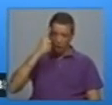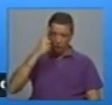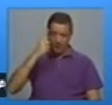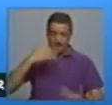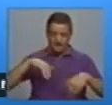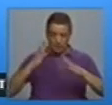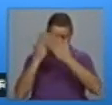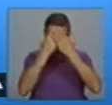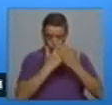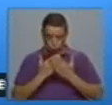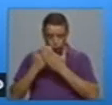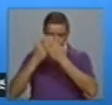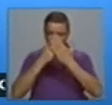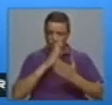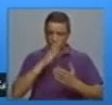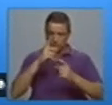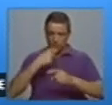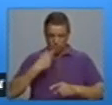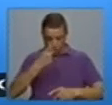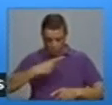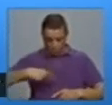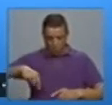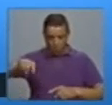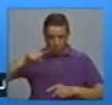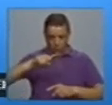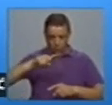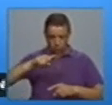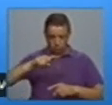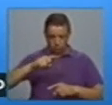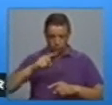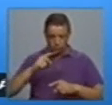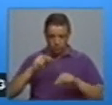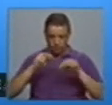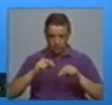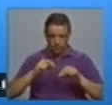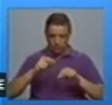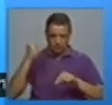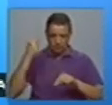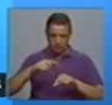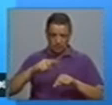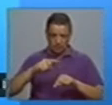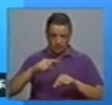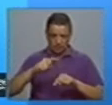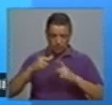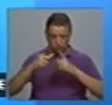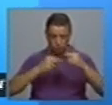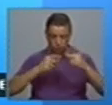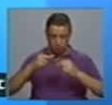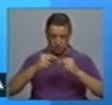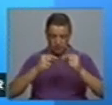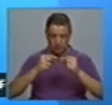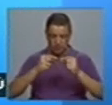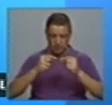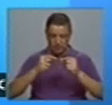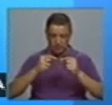forma, é que não, nós conseguimos até, de acordo com este estudo, eventualmente ter estrelas com uma massa